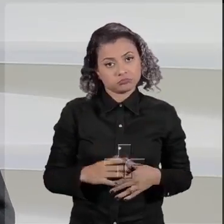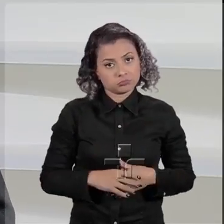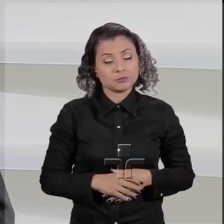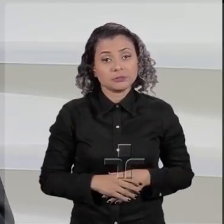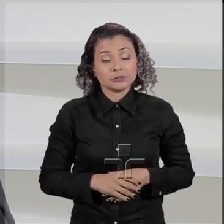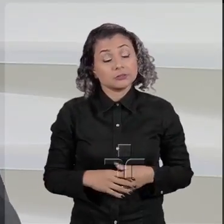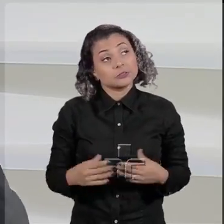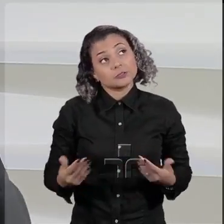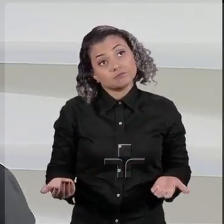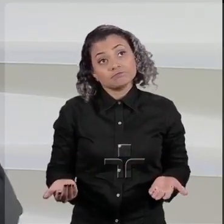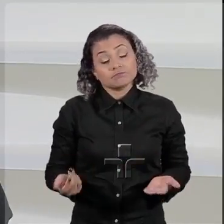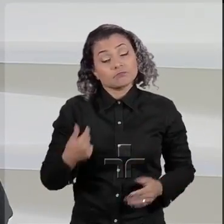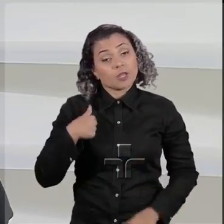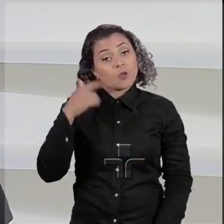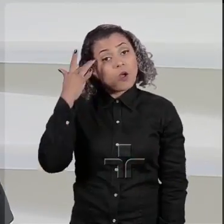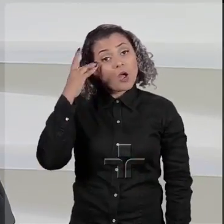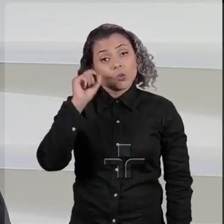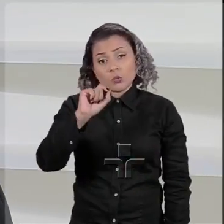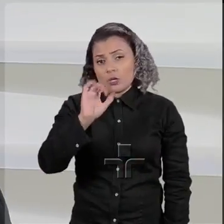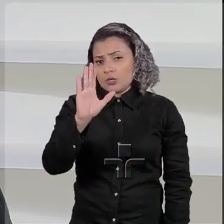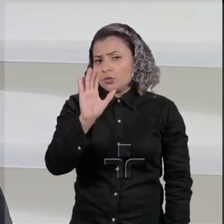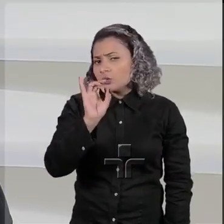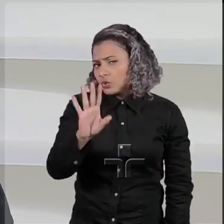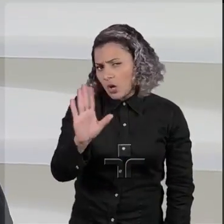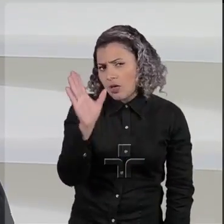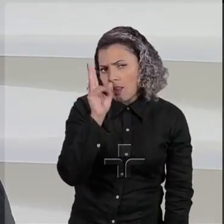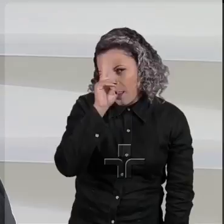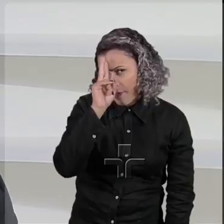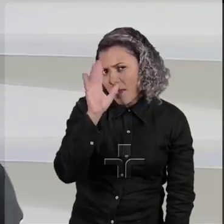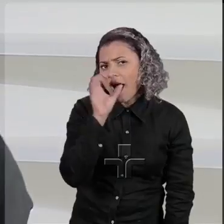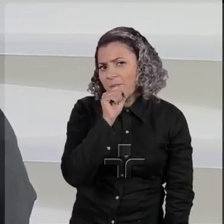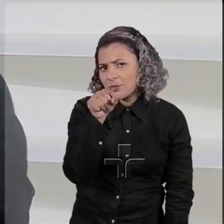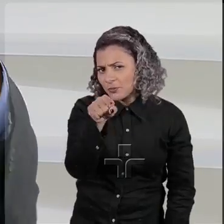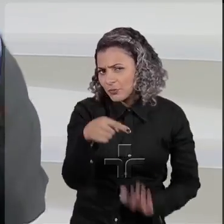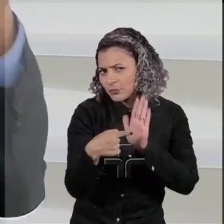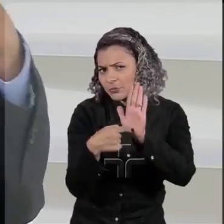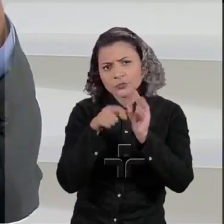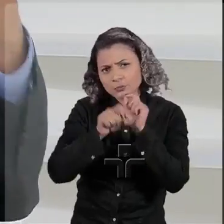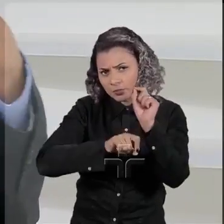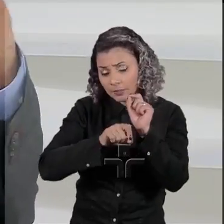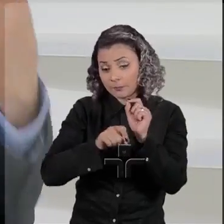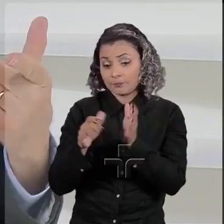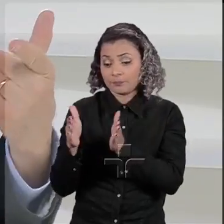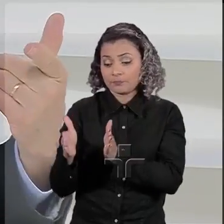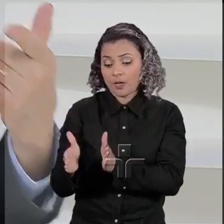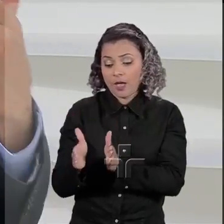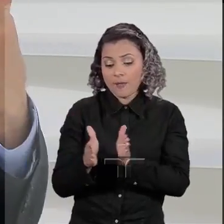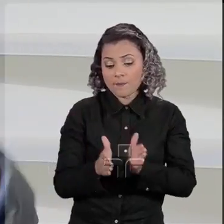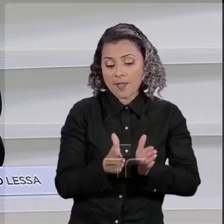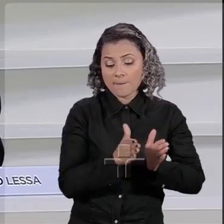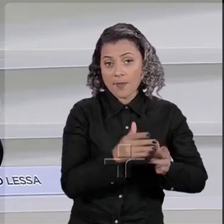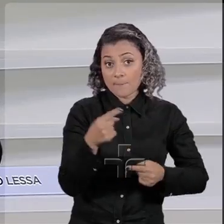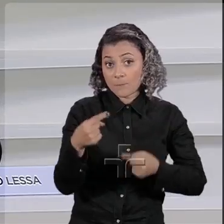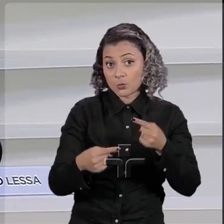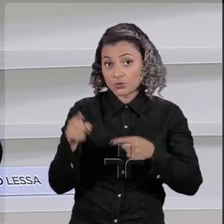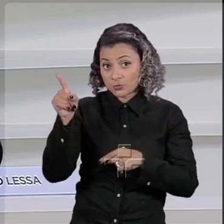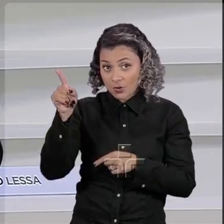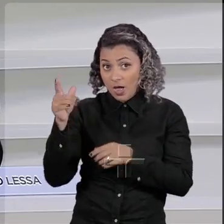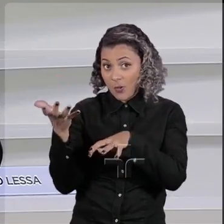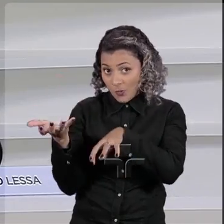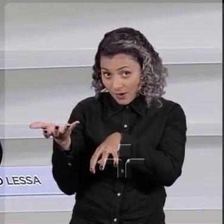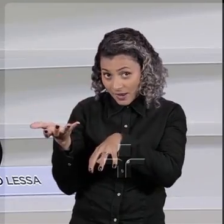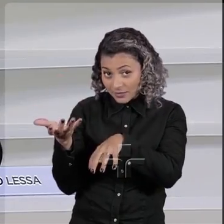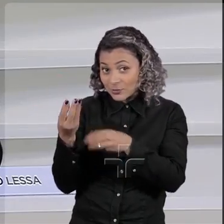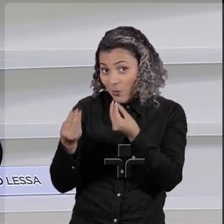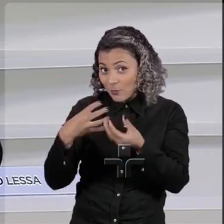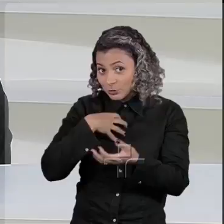E eu só queria lembrar que o processo político no Congresso, ele hoje